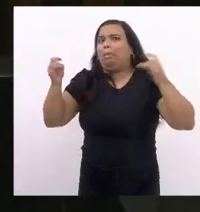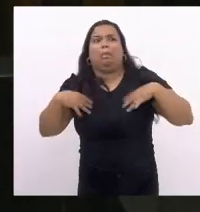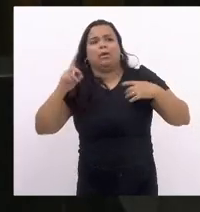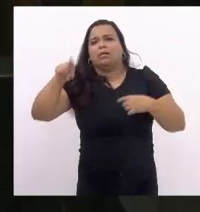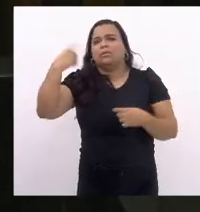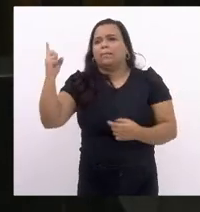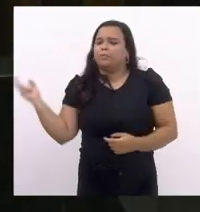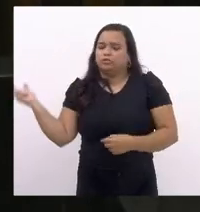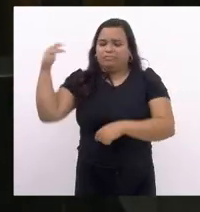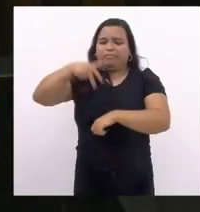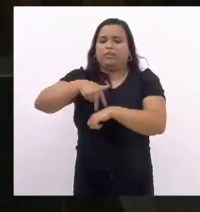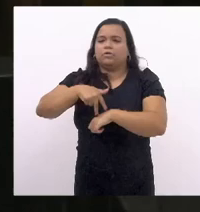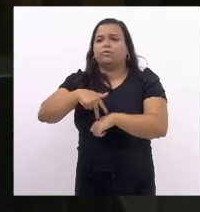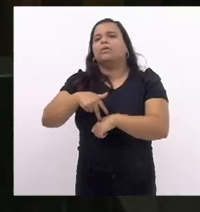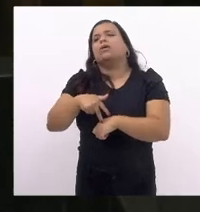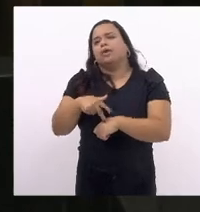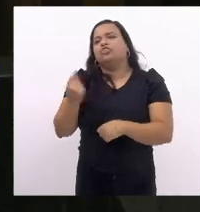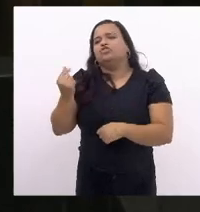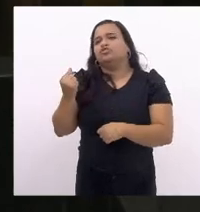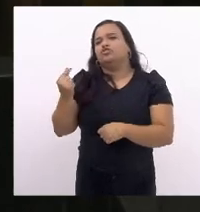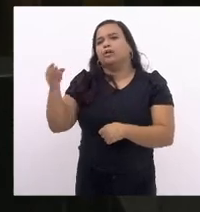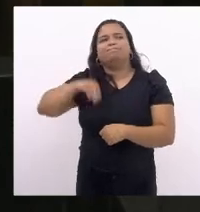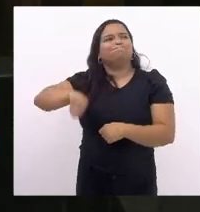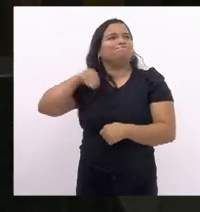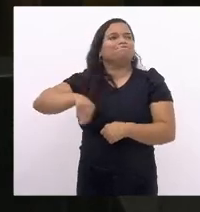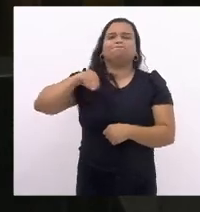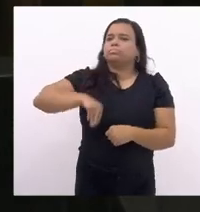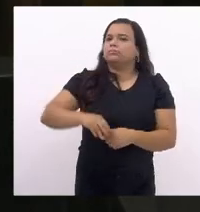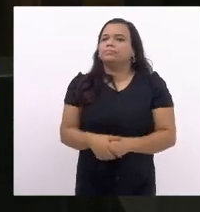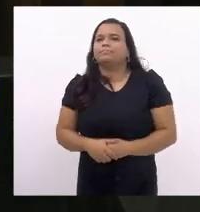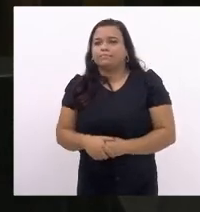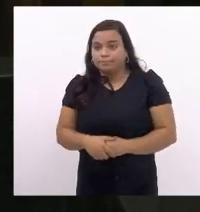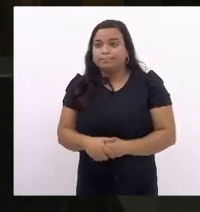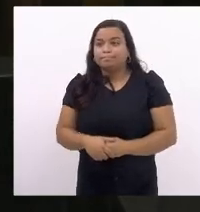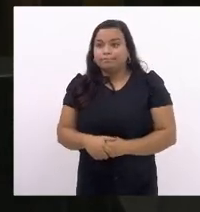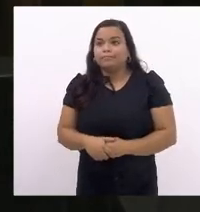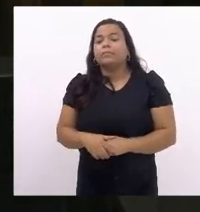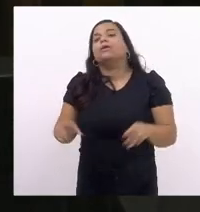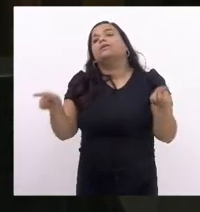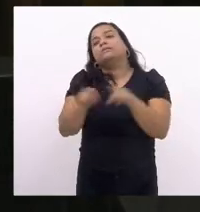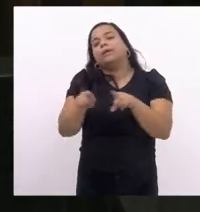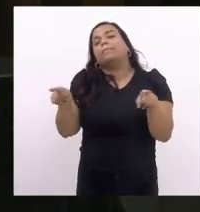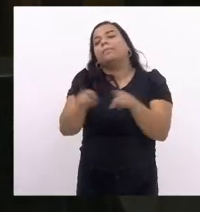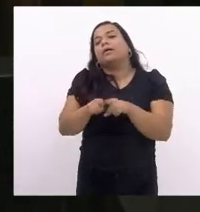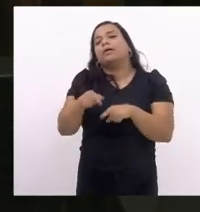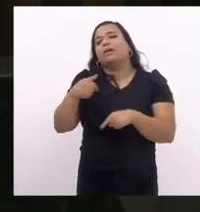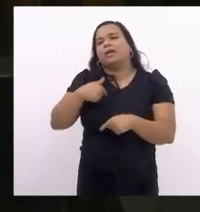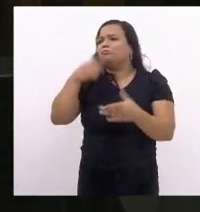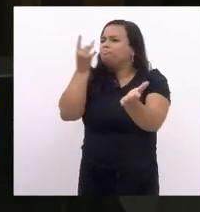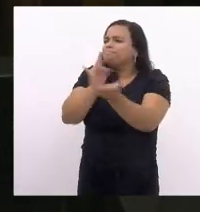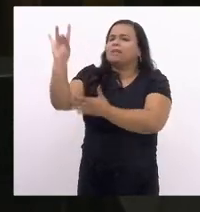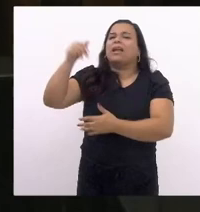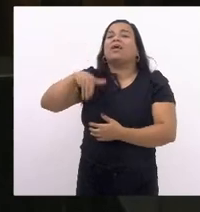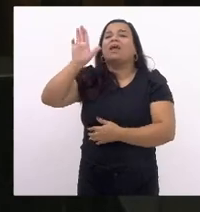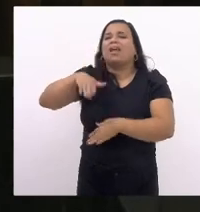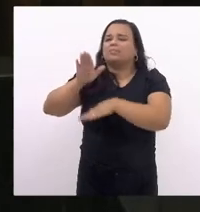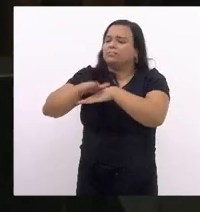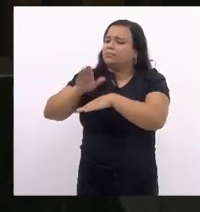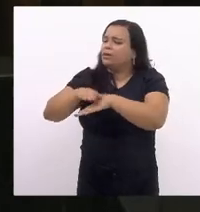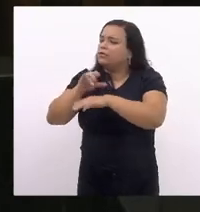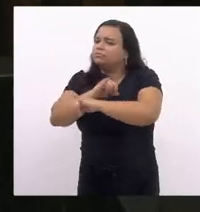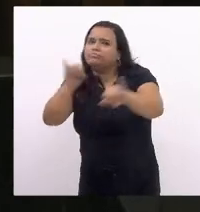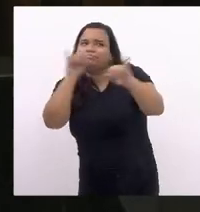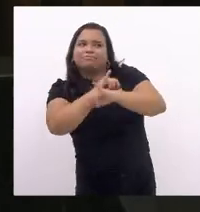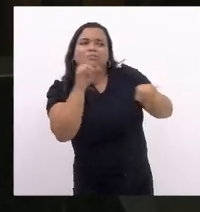politicamente. Eu repudio veementemente aqueles que estão disseminando essas mentiras